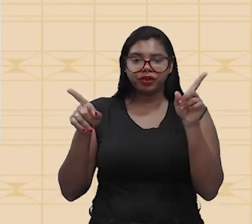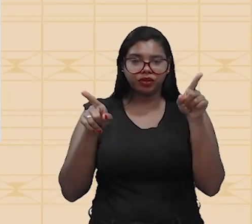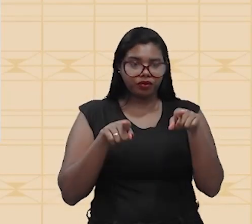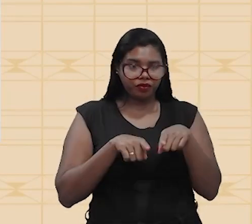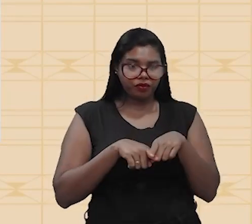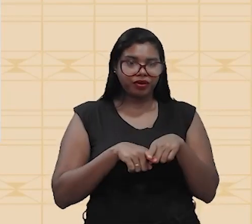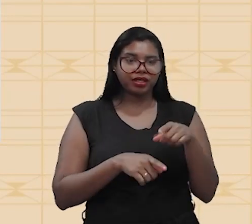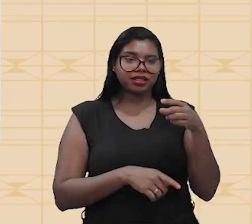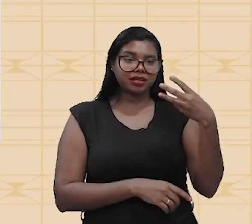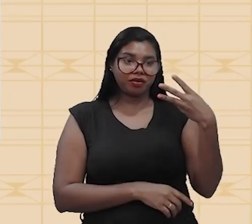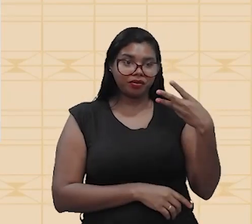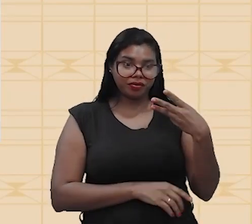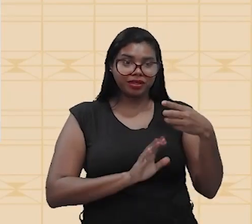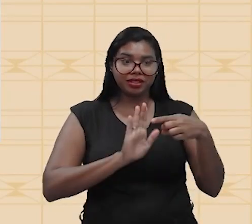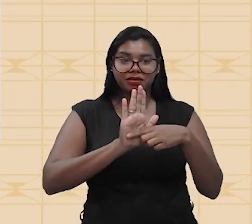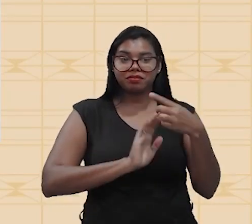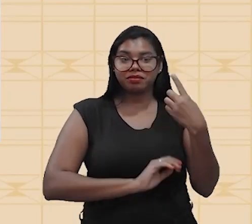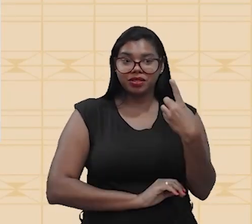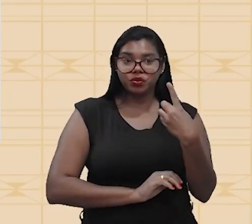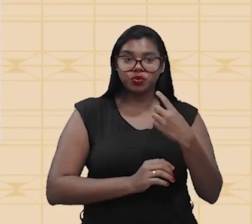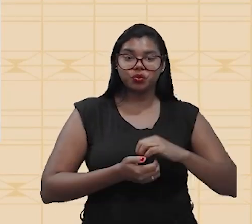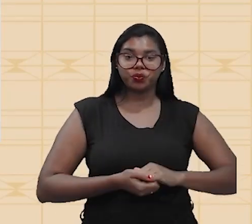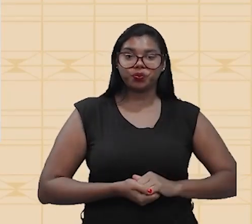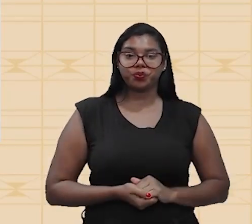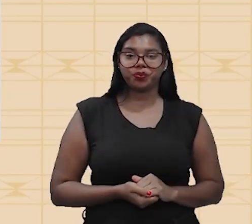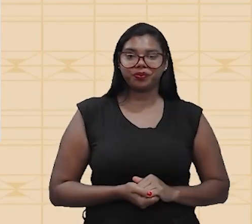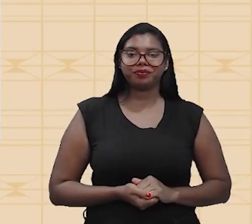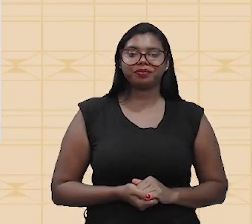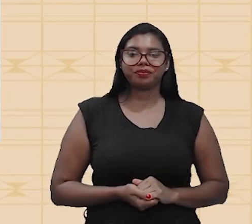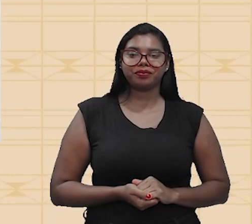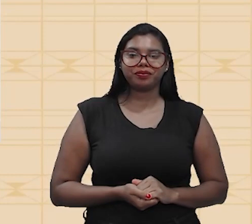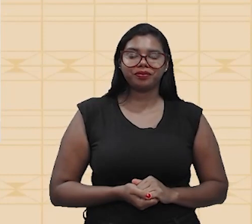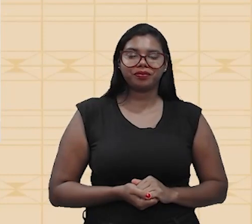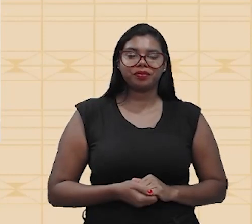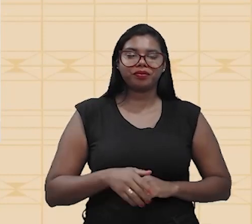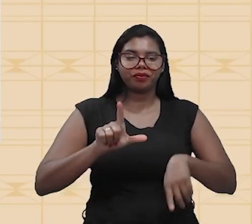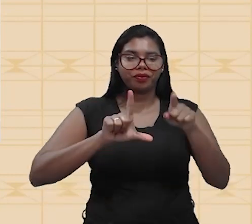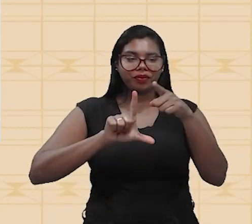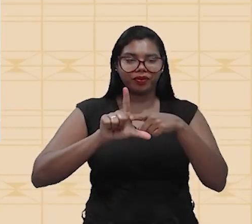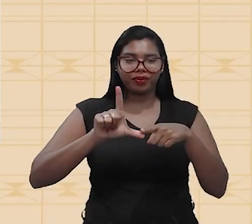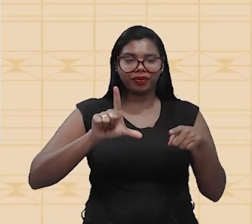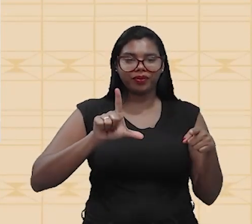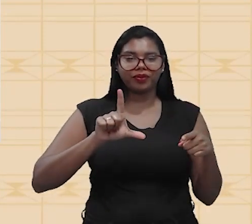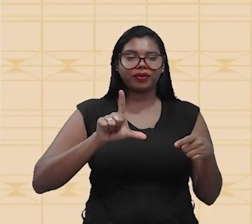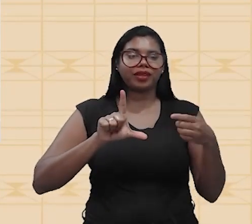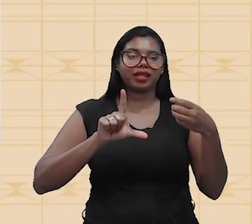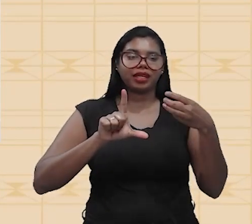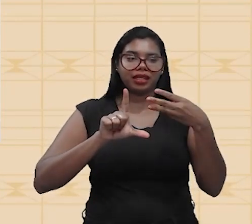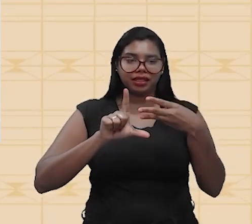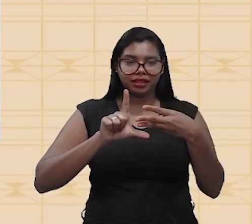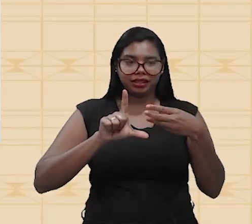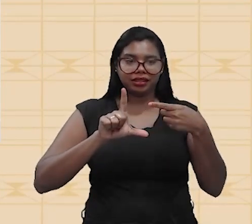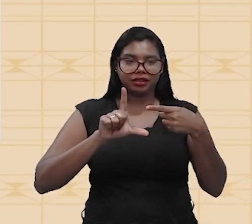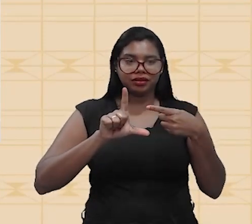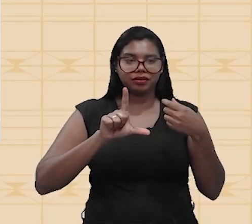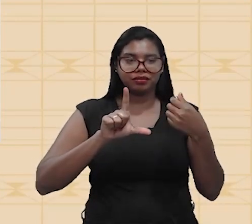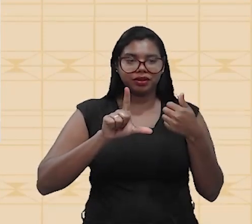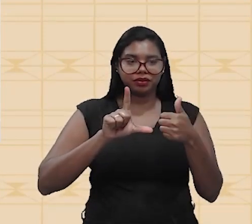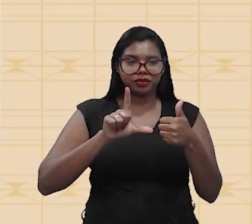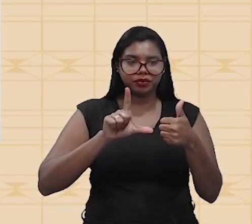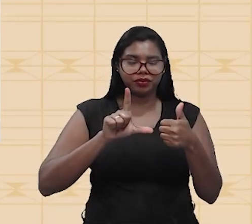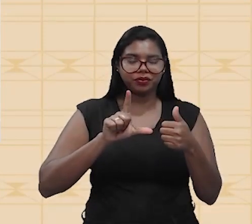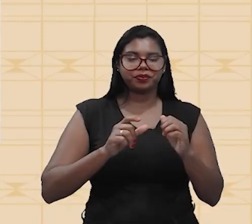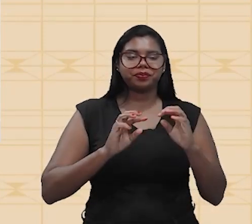3 menos 1. Olha só, 3, e aqui eu tenho menos 1. E aí eu compreendi todo